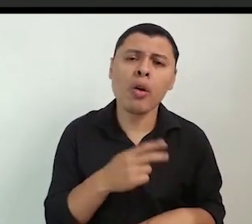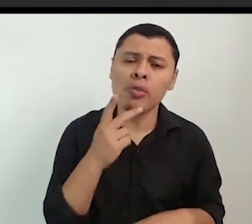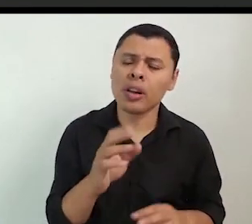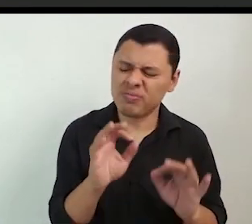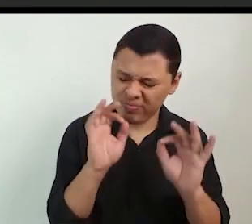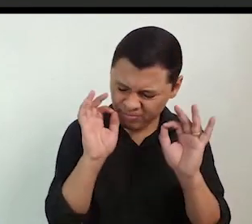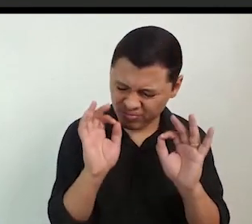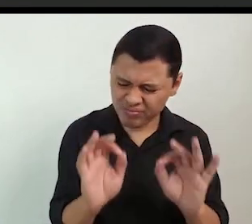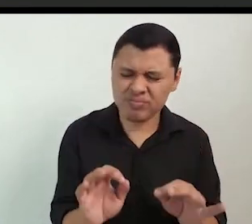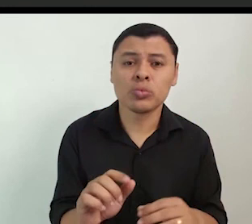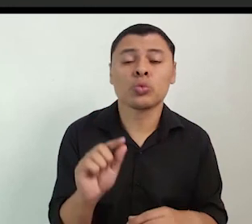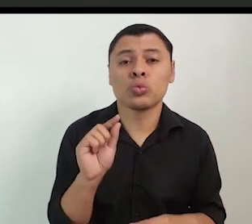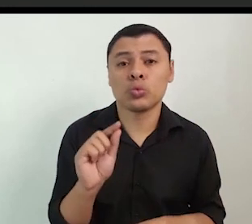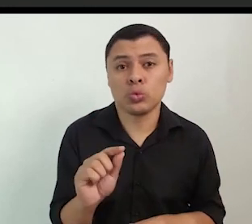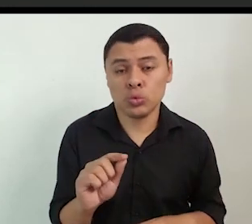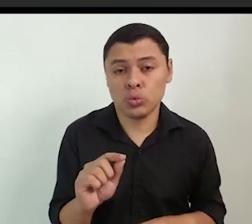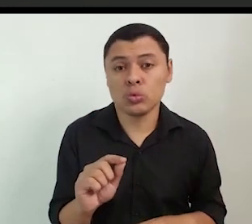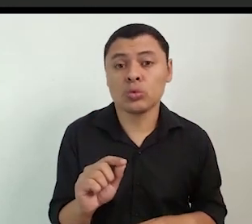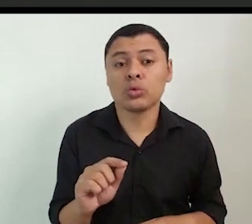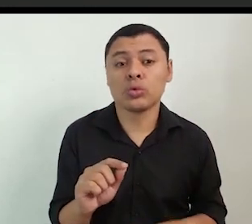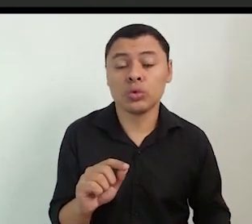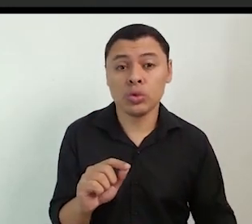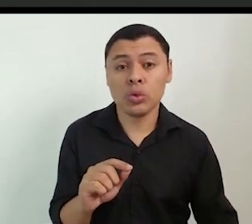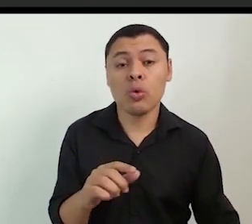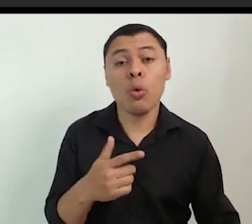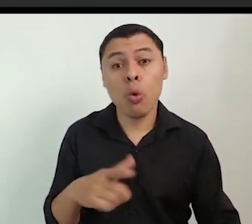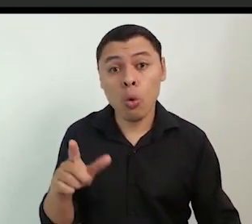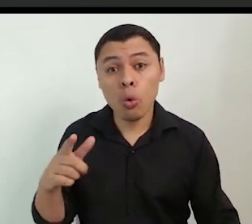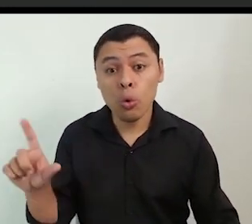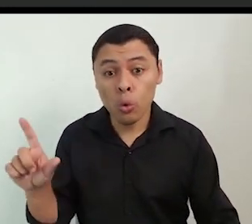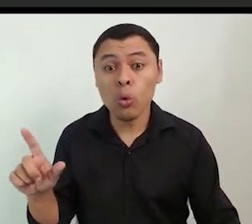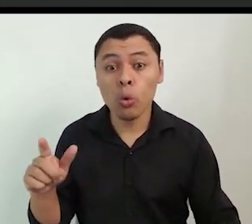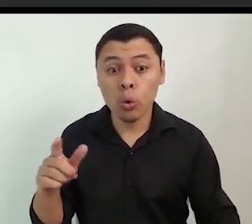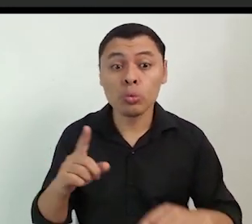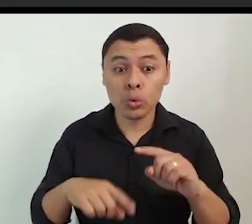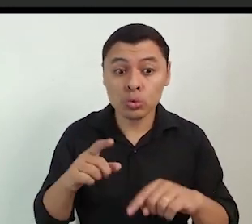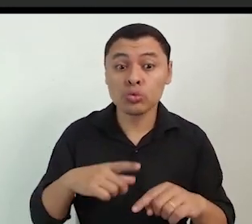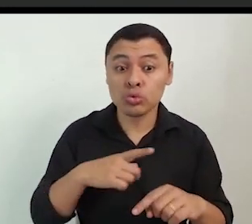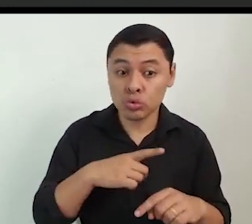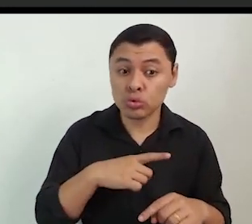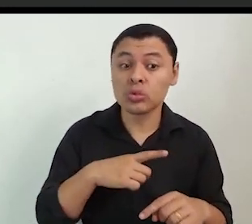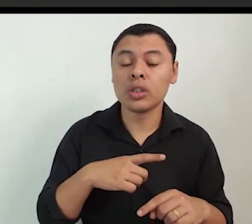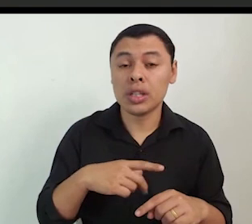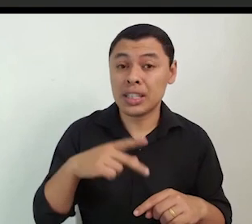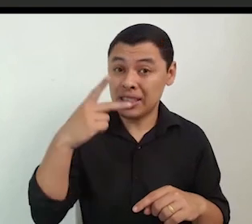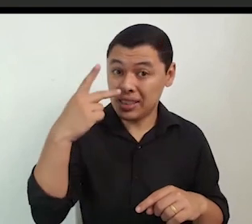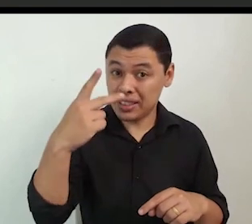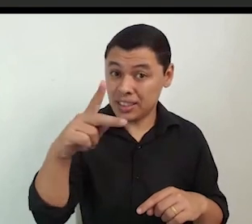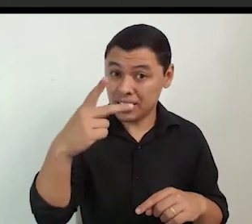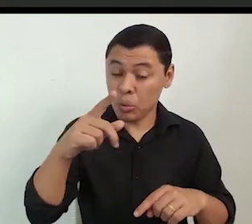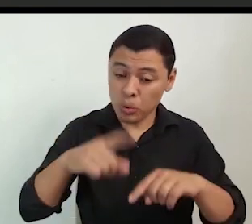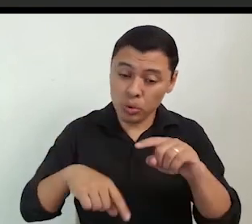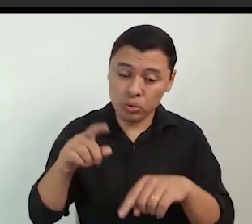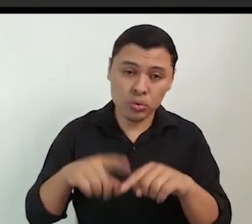é, em relação a todos os outros produtos que estão se reinventando, o seu,